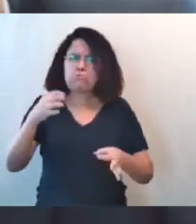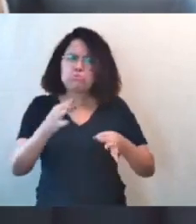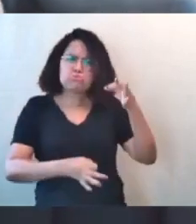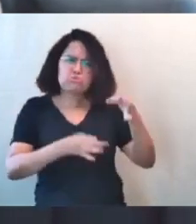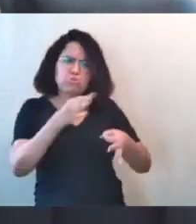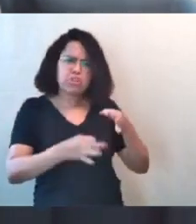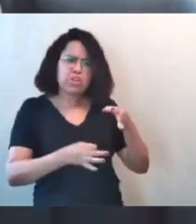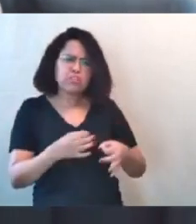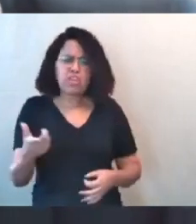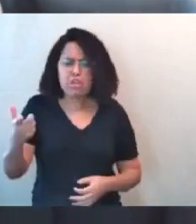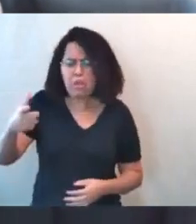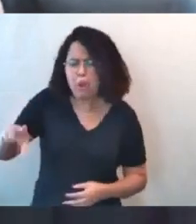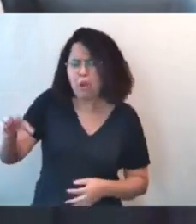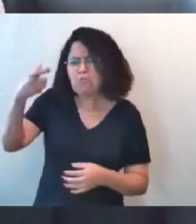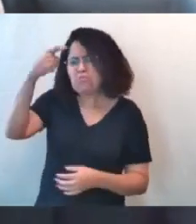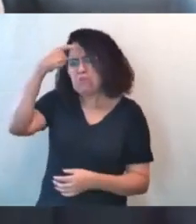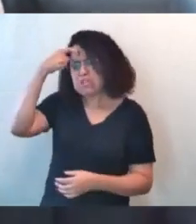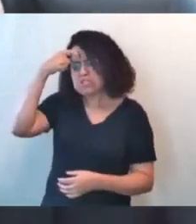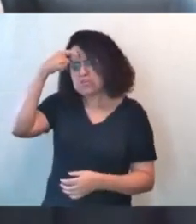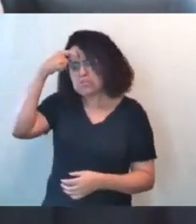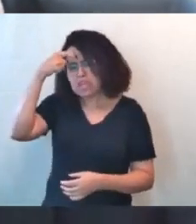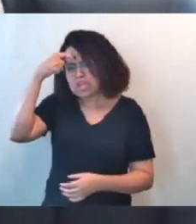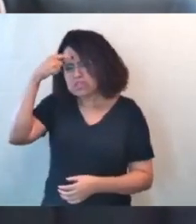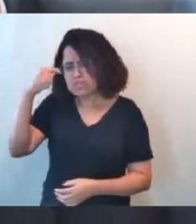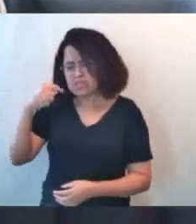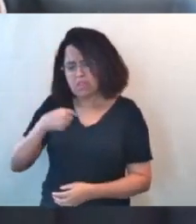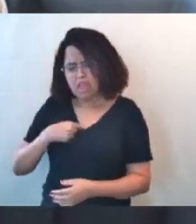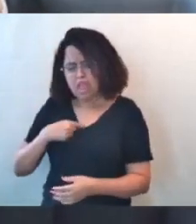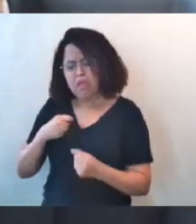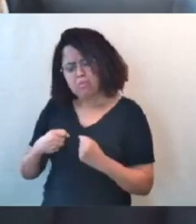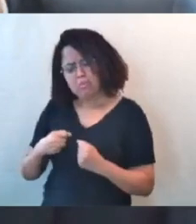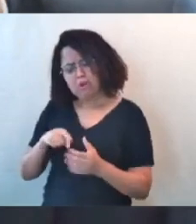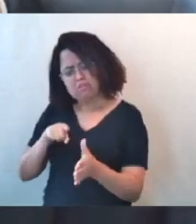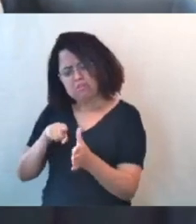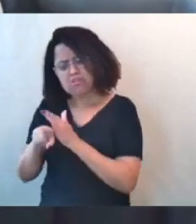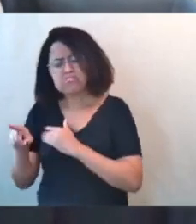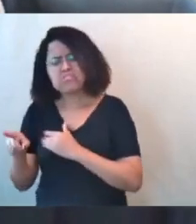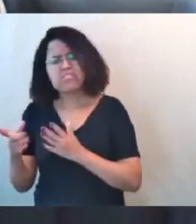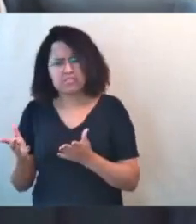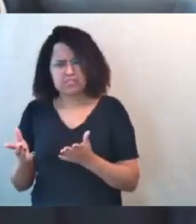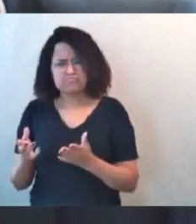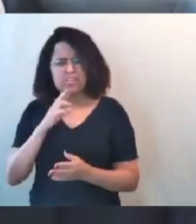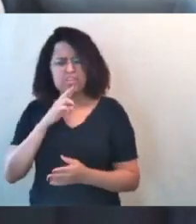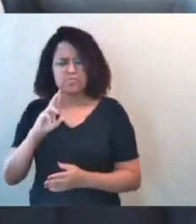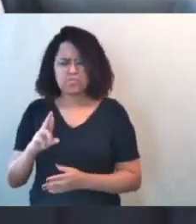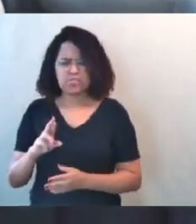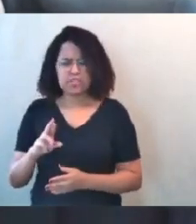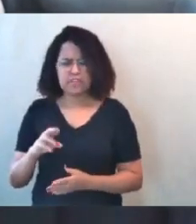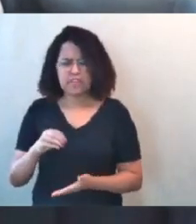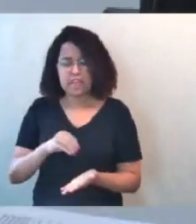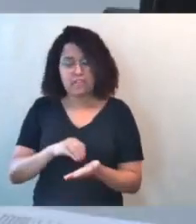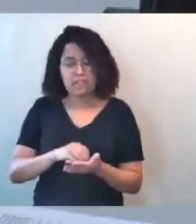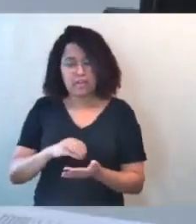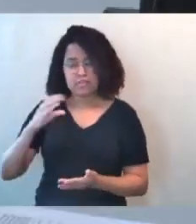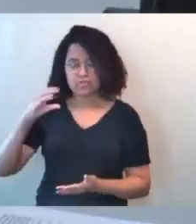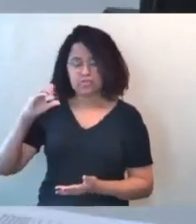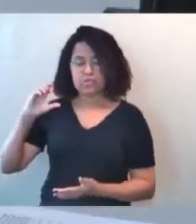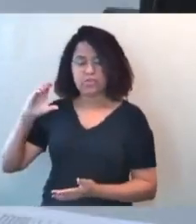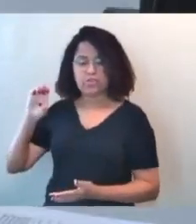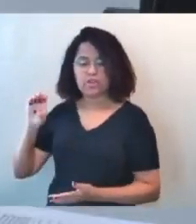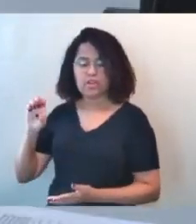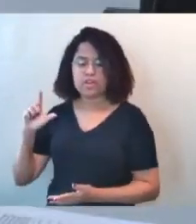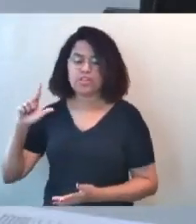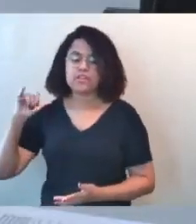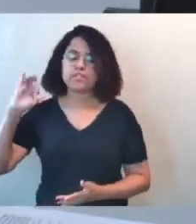nem outro conhecimento que me possa indicar quem que a senhora tem que falar na ausência do Célio. Então, ótimo. Então, 220 milhões